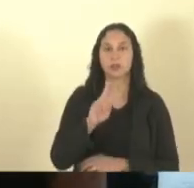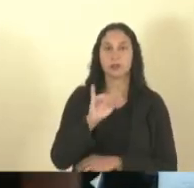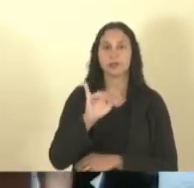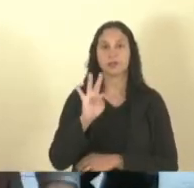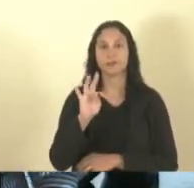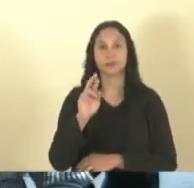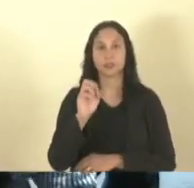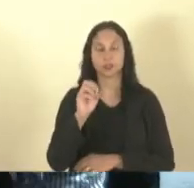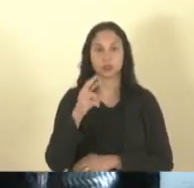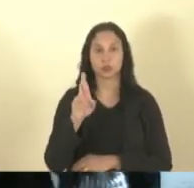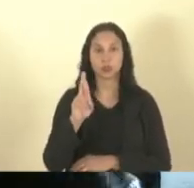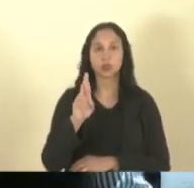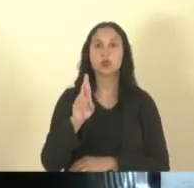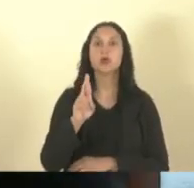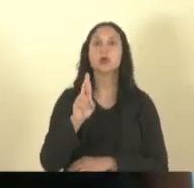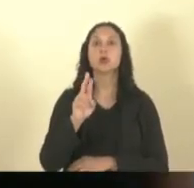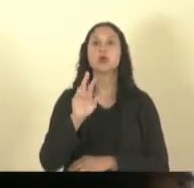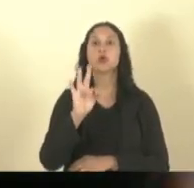Nunes Toscano.